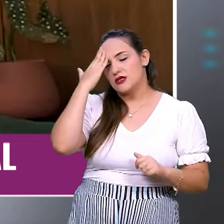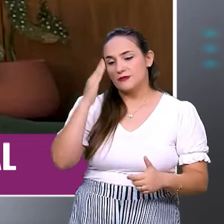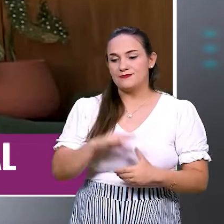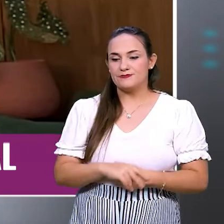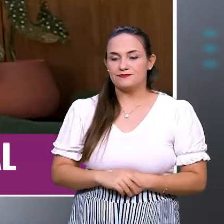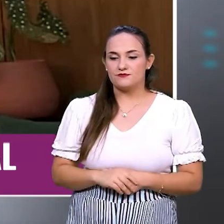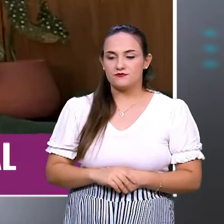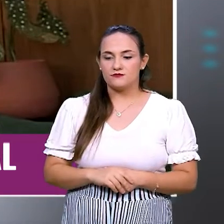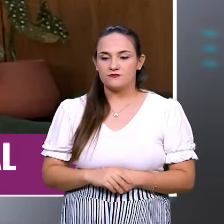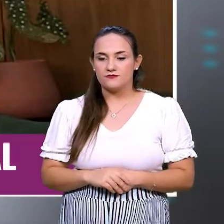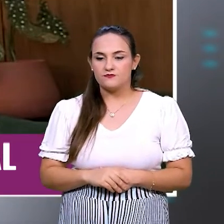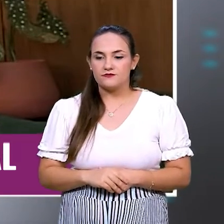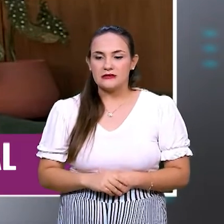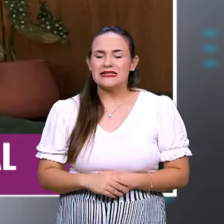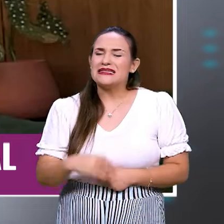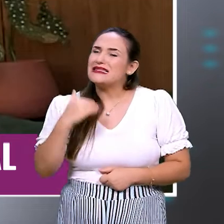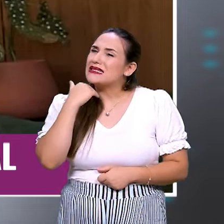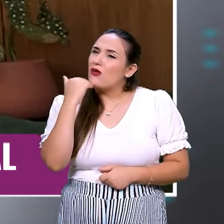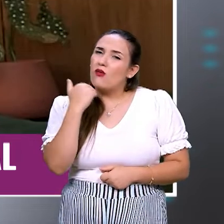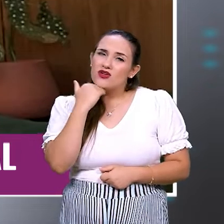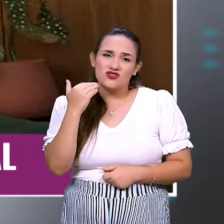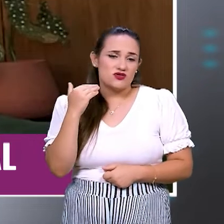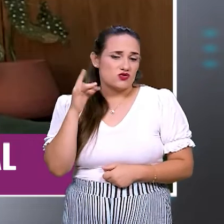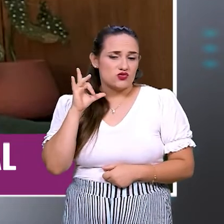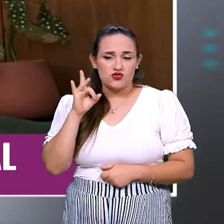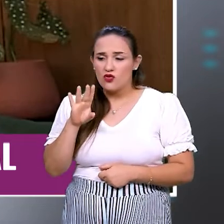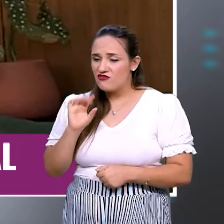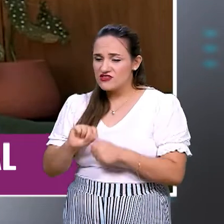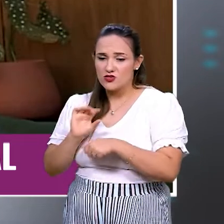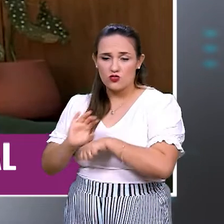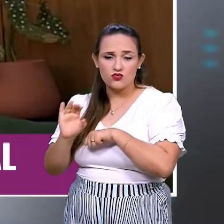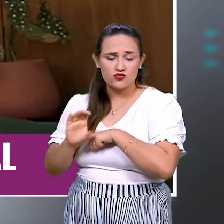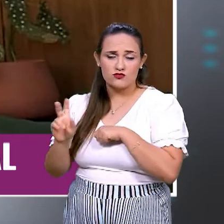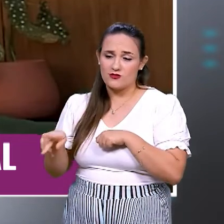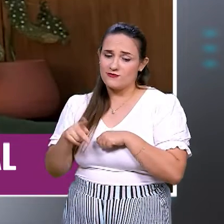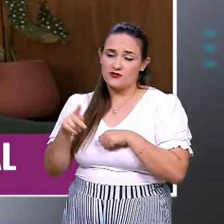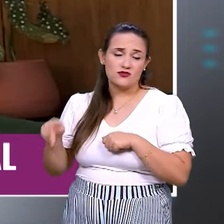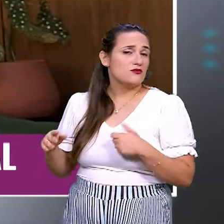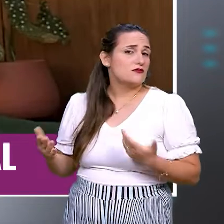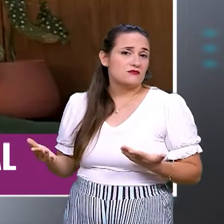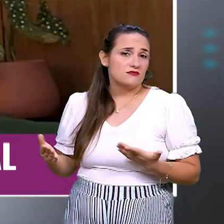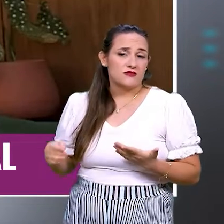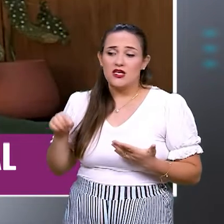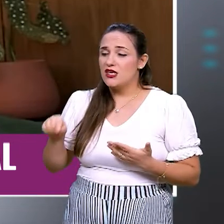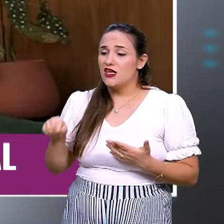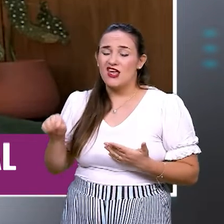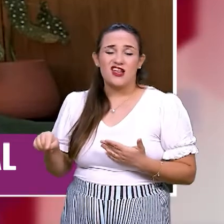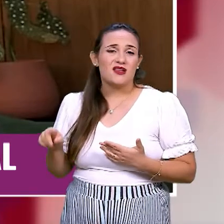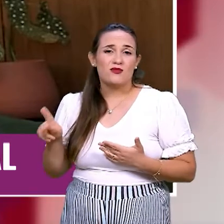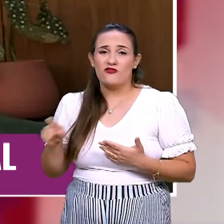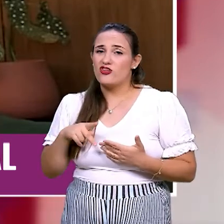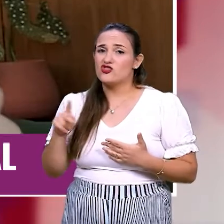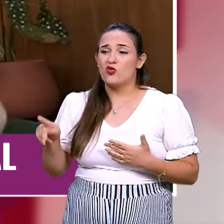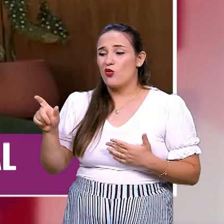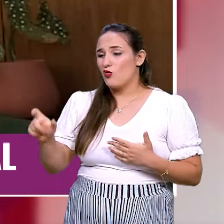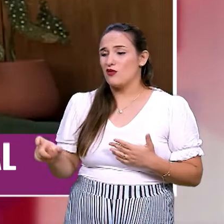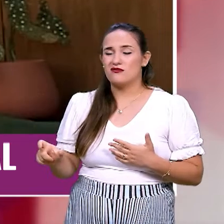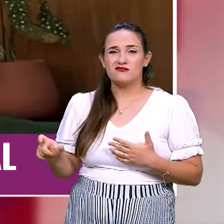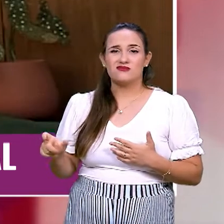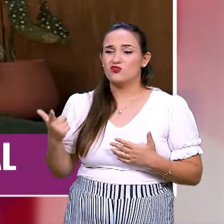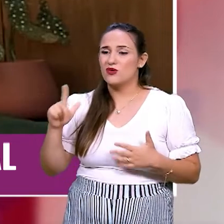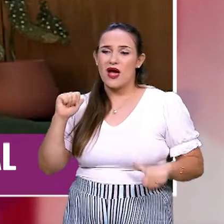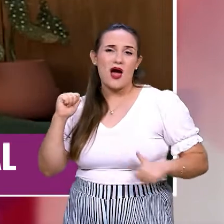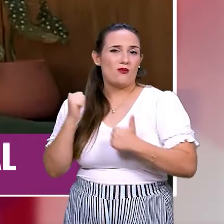geral, assim, o que a gente sabe hoje? Que não adianta a gente capacitar só o professor sem que esse professor